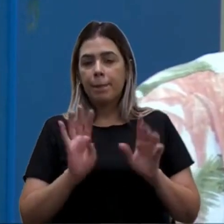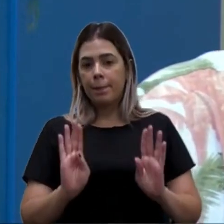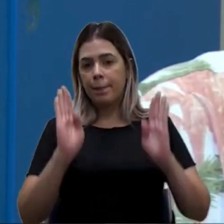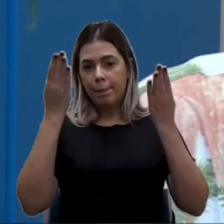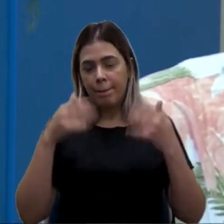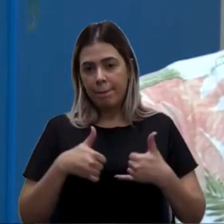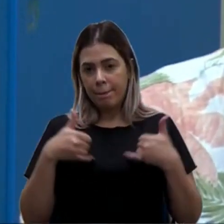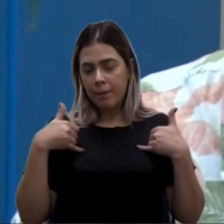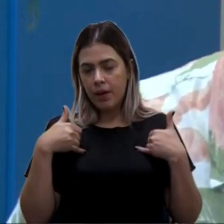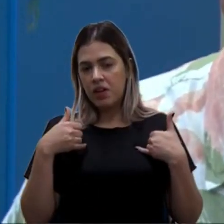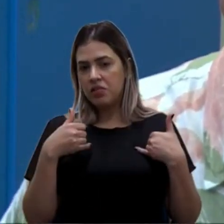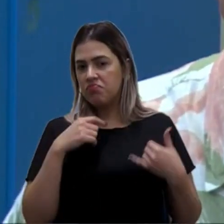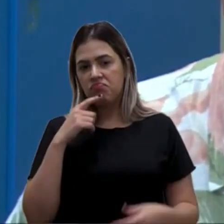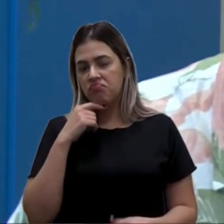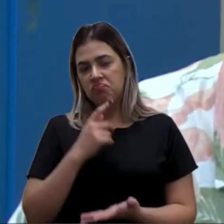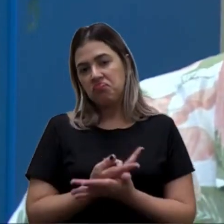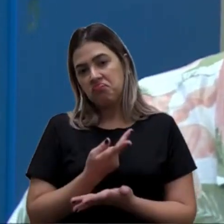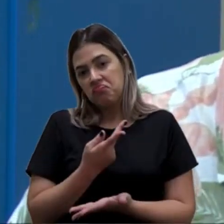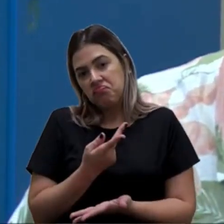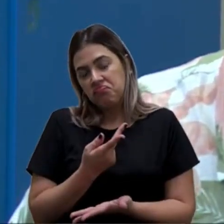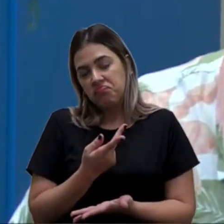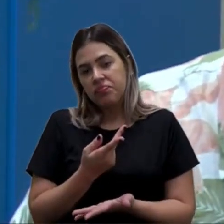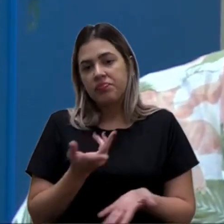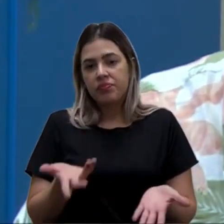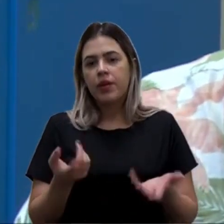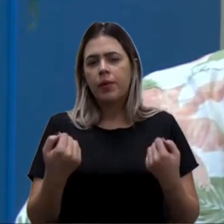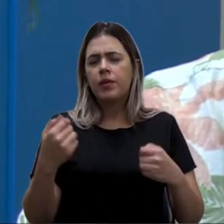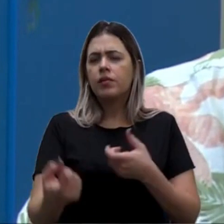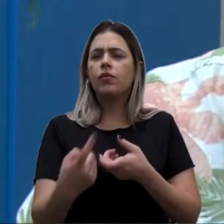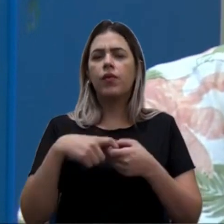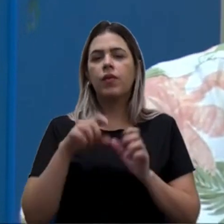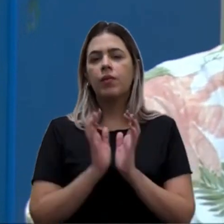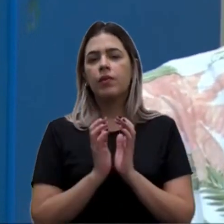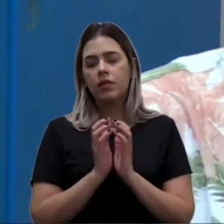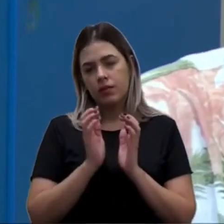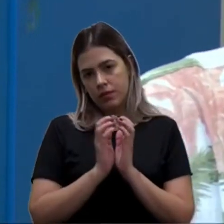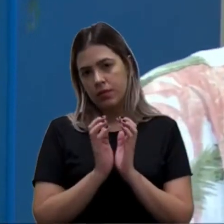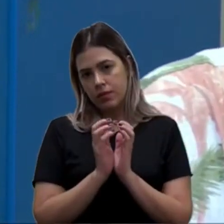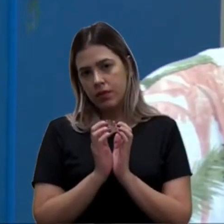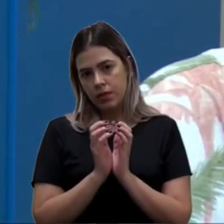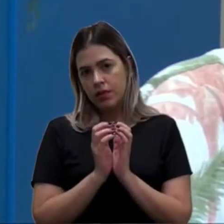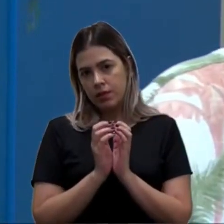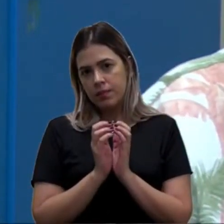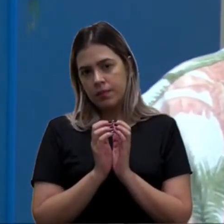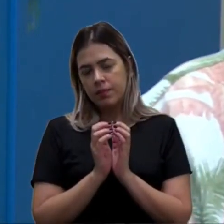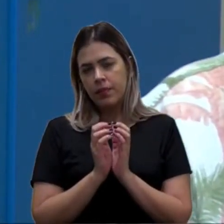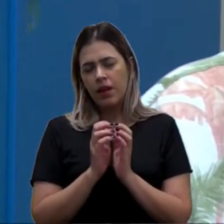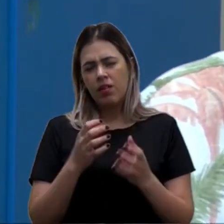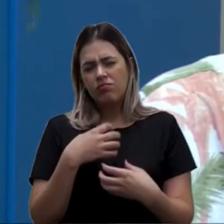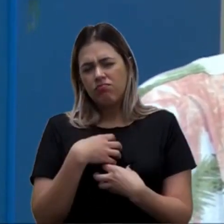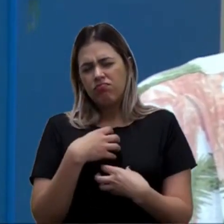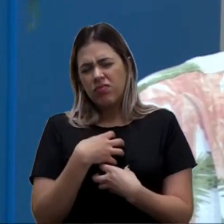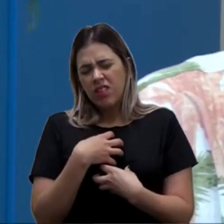aniversário poderá não acontecer penso em voltar para o Recife obedecendo a pressentimentos de